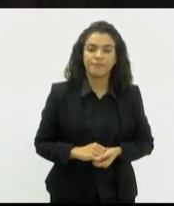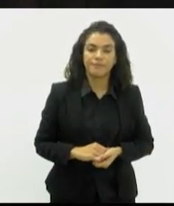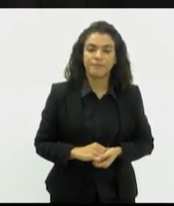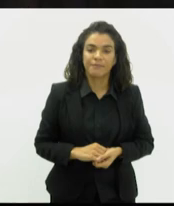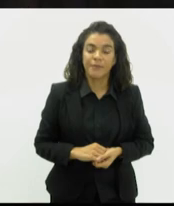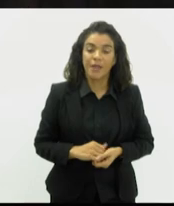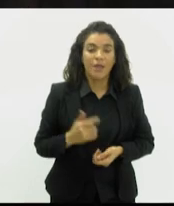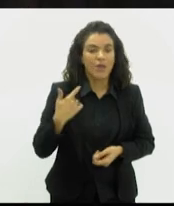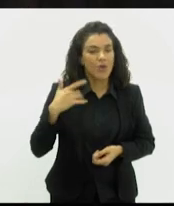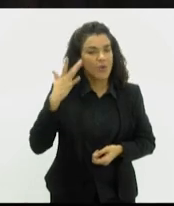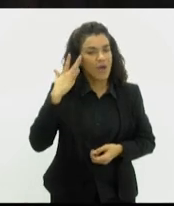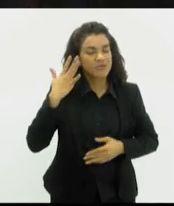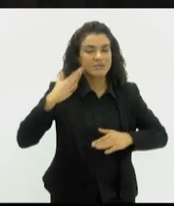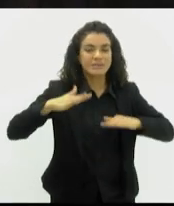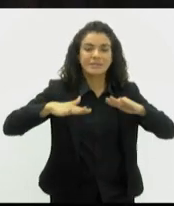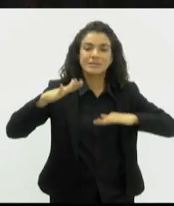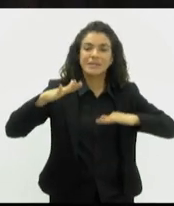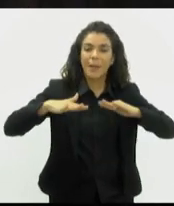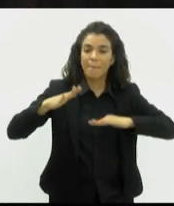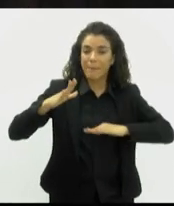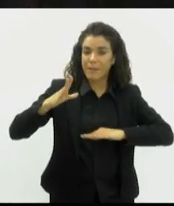Depende de quem, né?